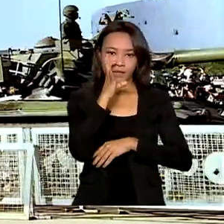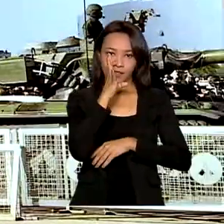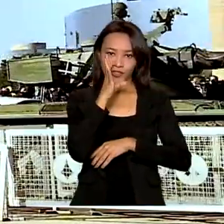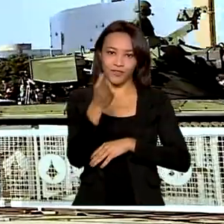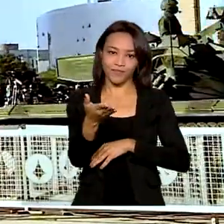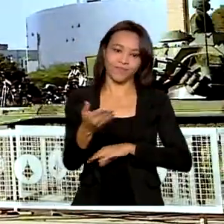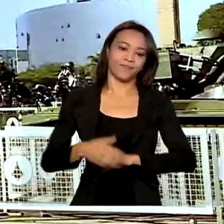Mão, Te imagina Palácio Planalto, Mão, pra lá to oha. Obrigado.